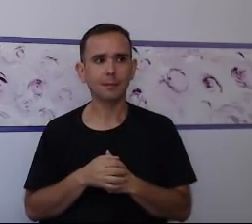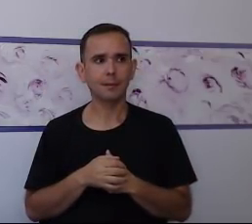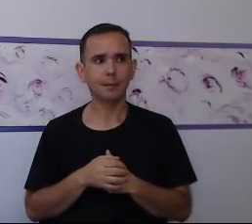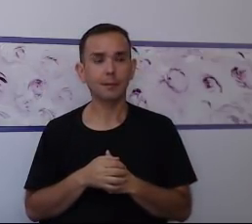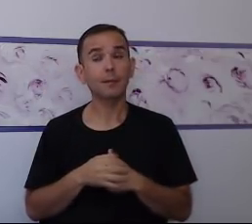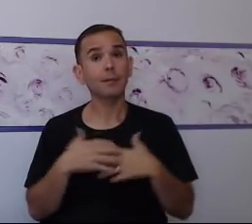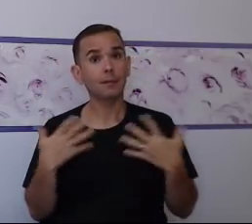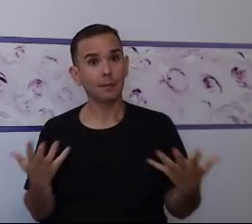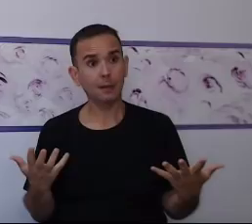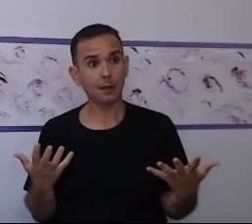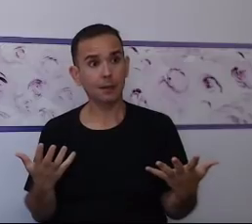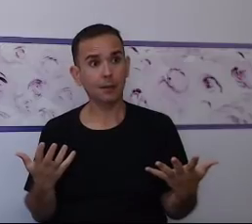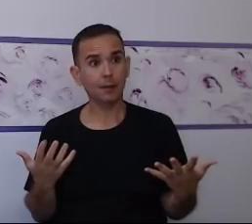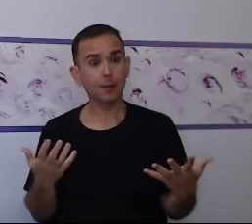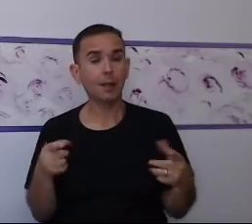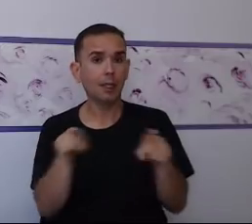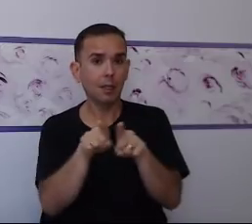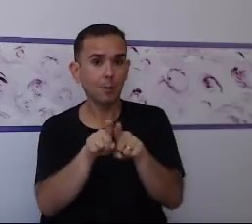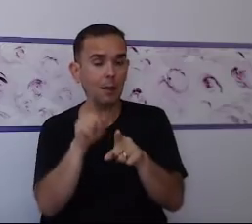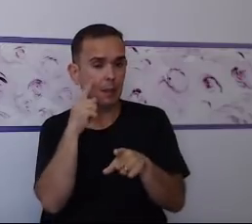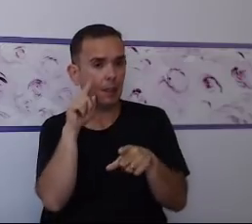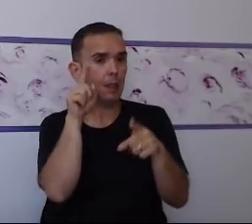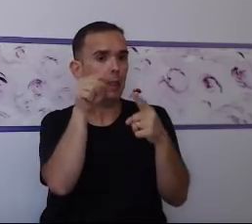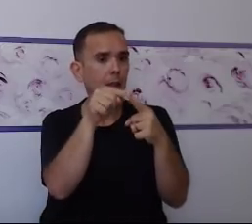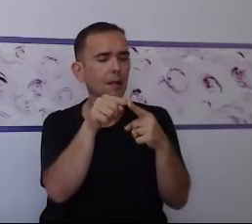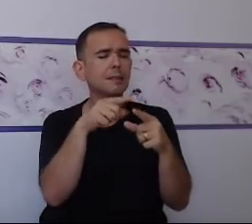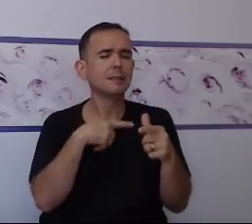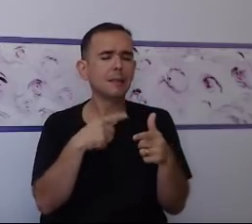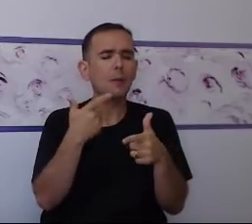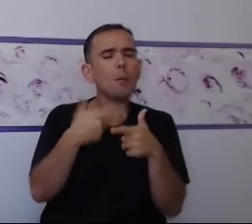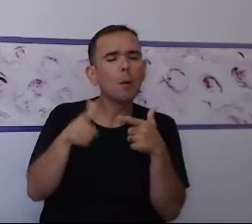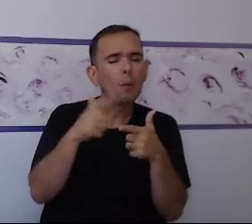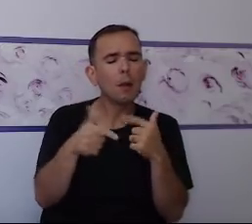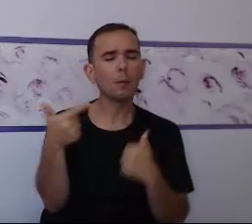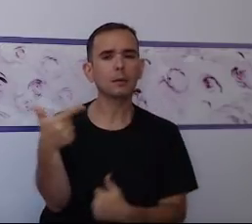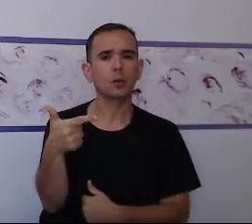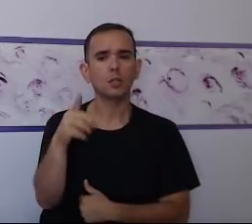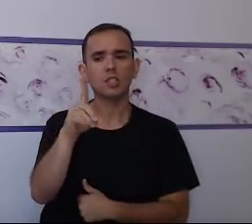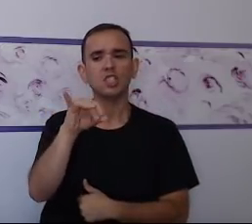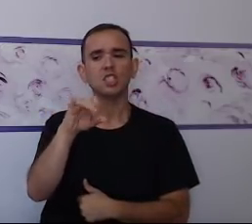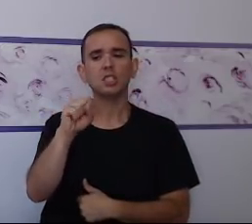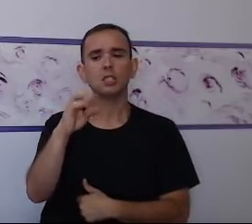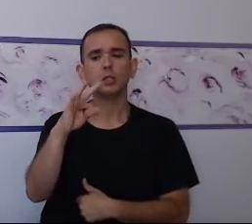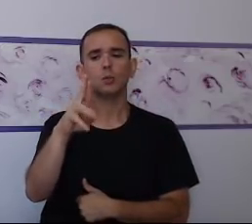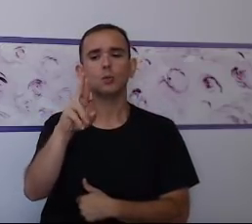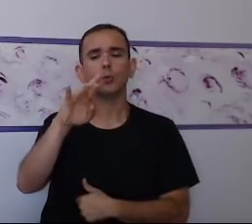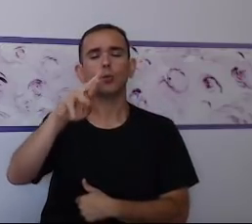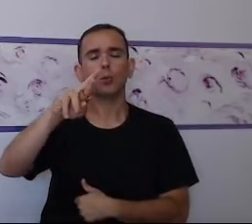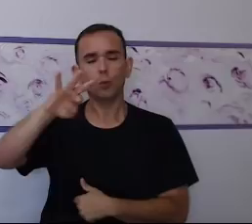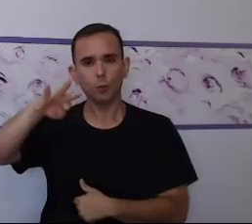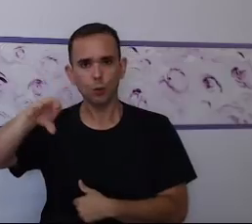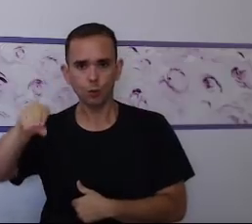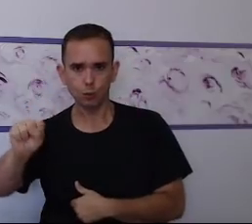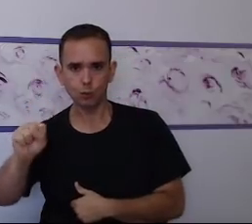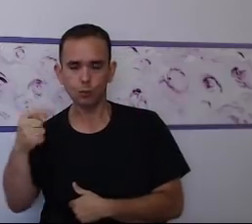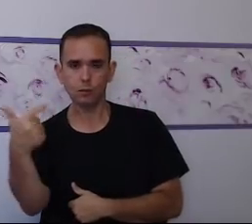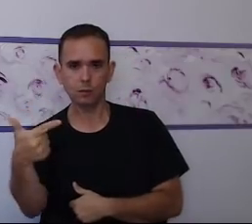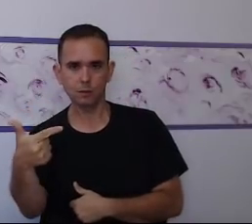Então vamos lá. Aí a gente tem também os distúrbios secundários, né? Então, a gente tem o distúrbio secundário, que eles